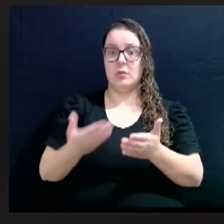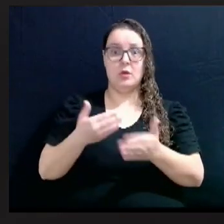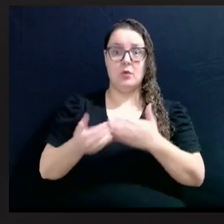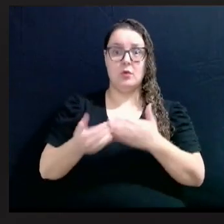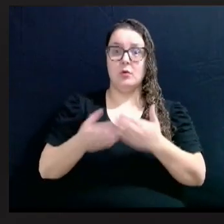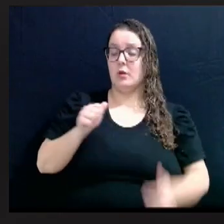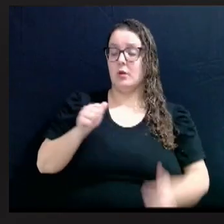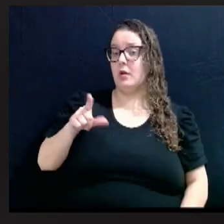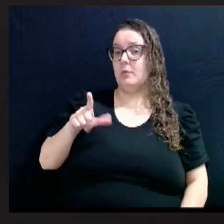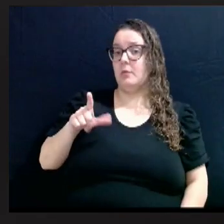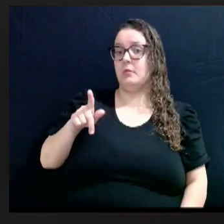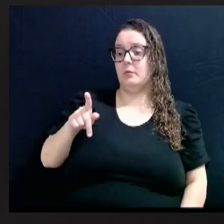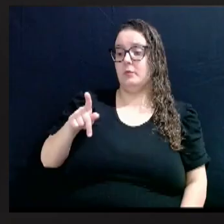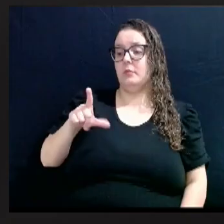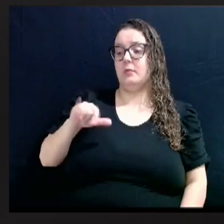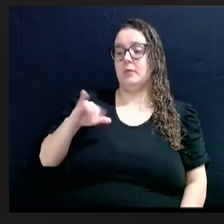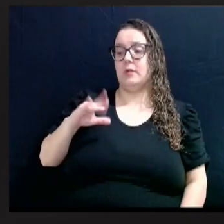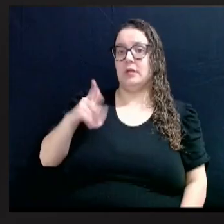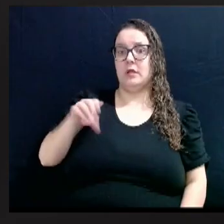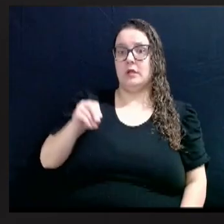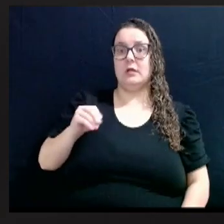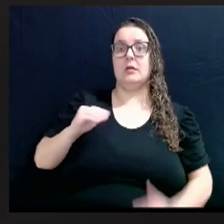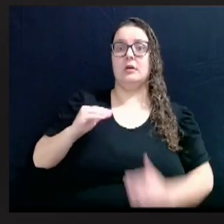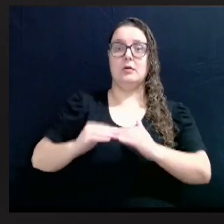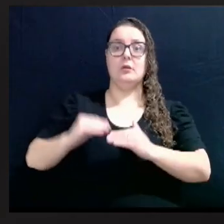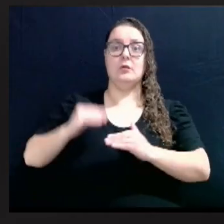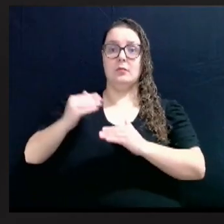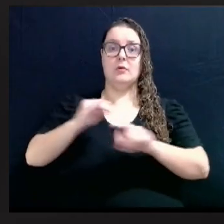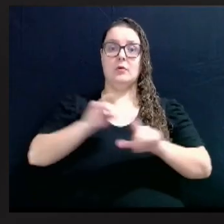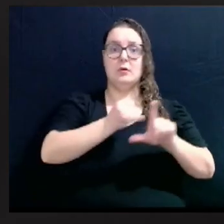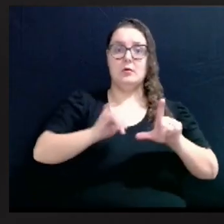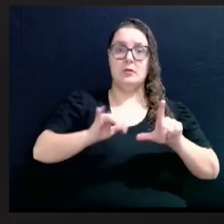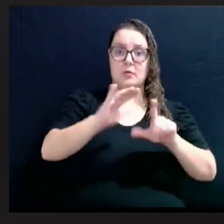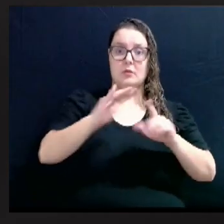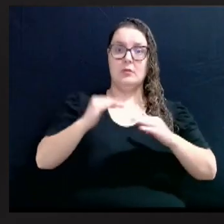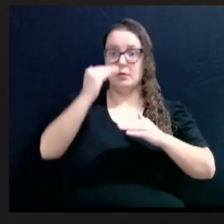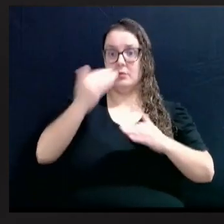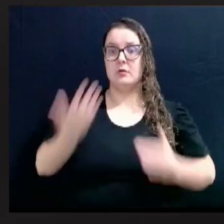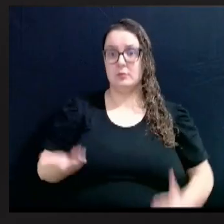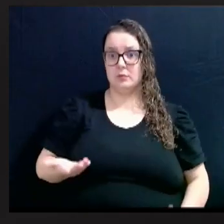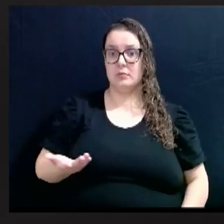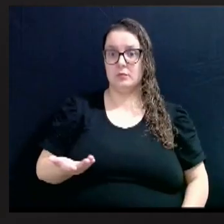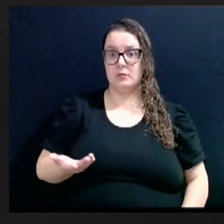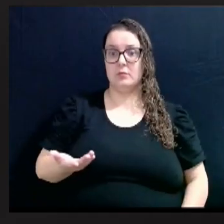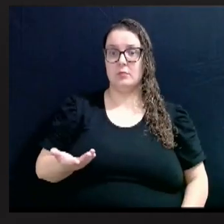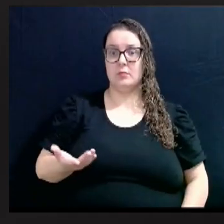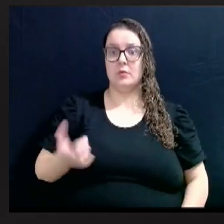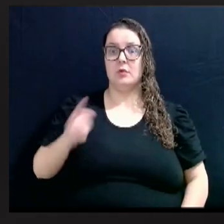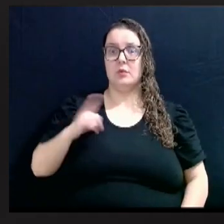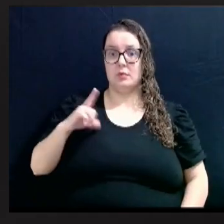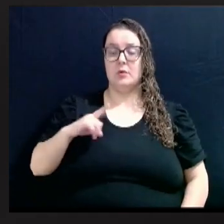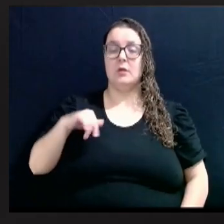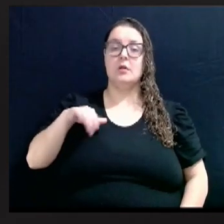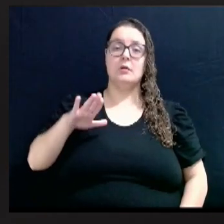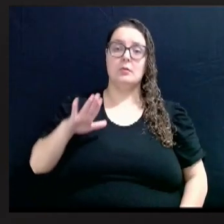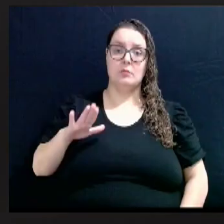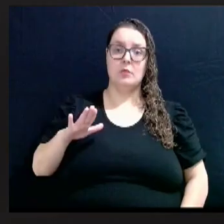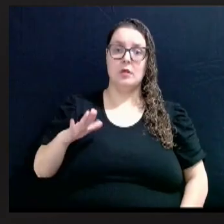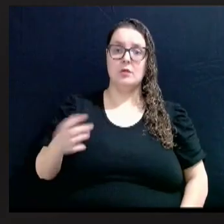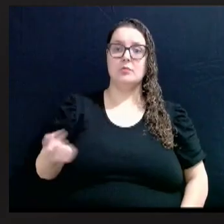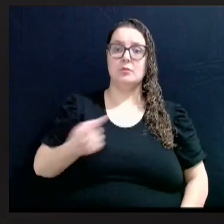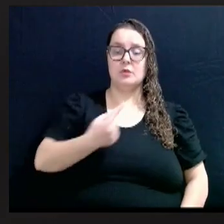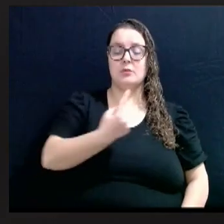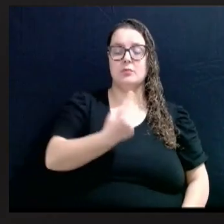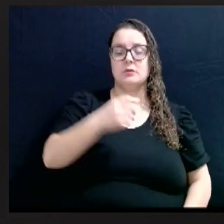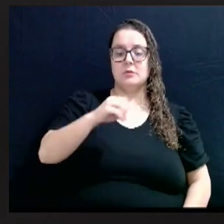ela renda superior à inflação, né? Que praticamente você vai ter mais do que os 107 mil,